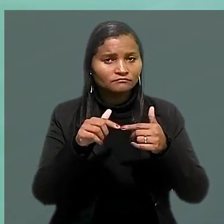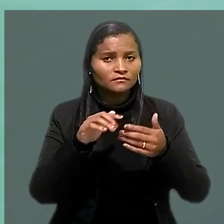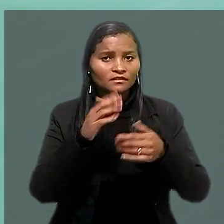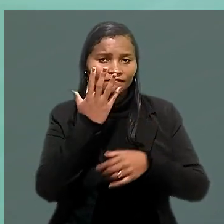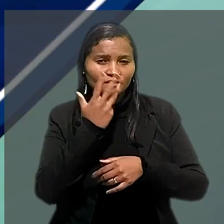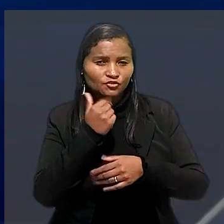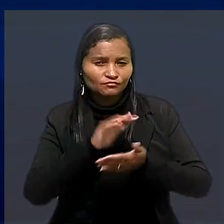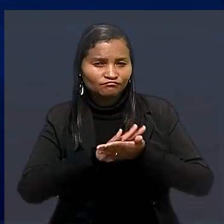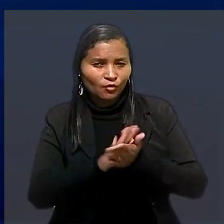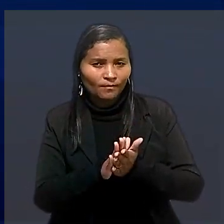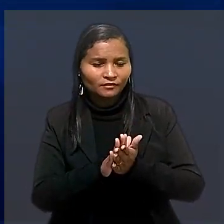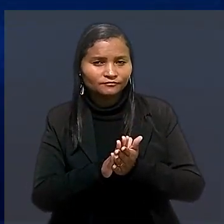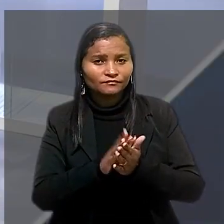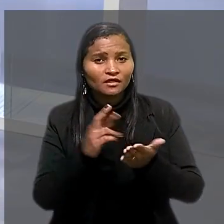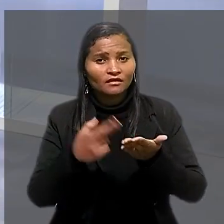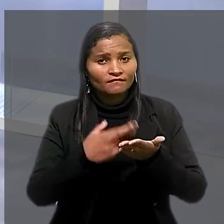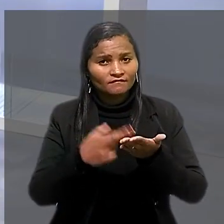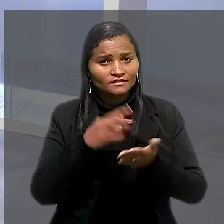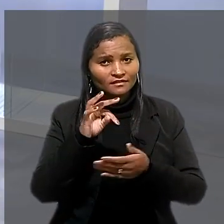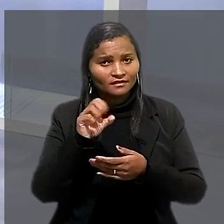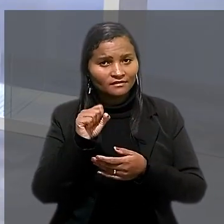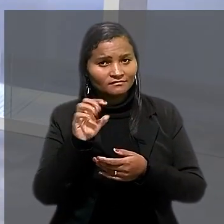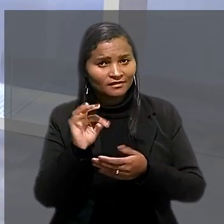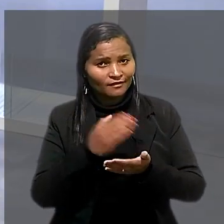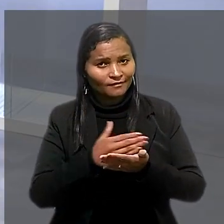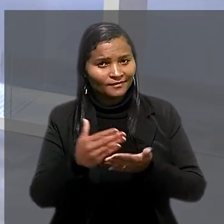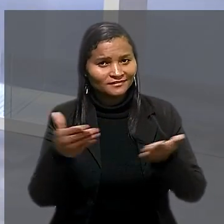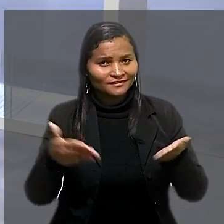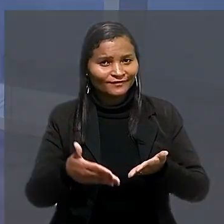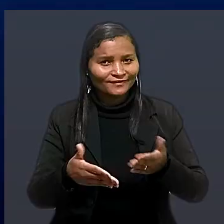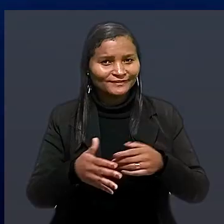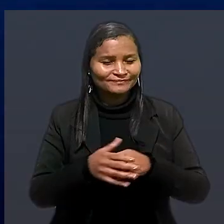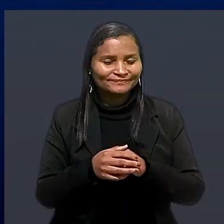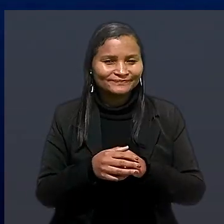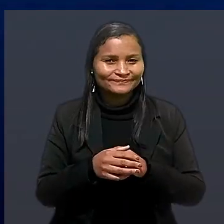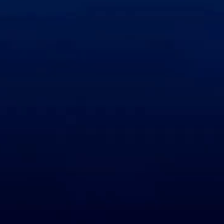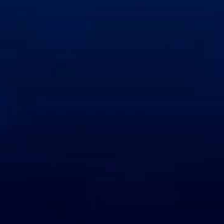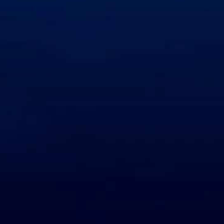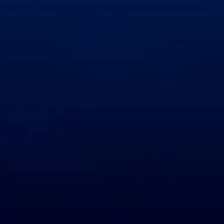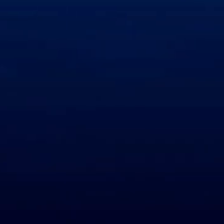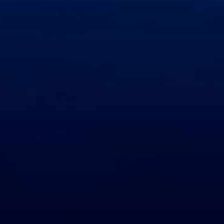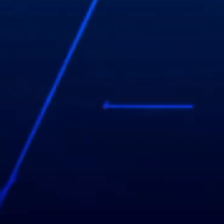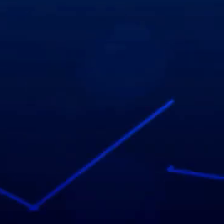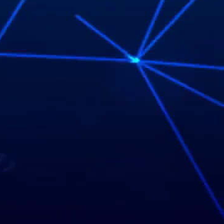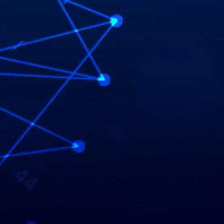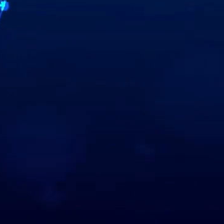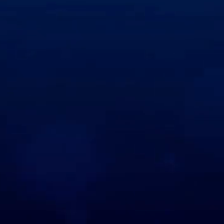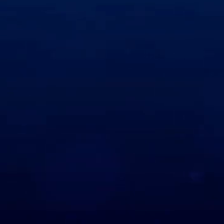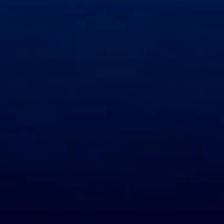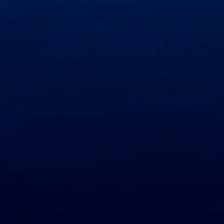infantil. O Revista TST está no ar.